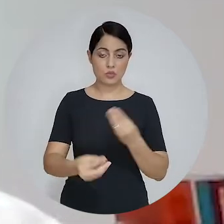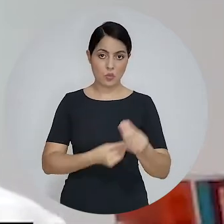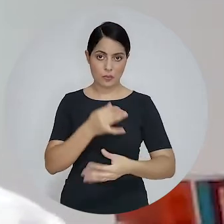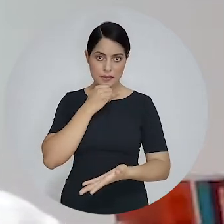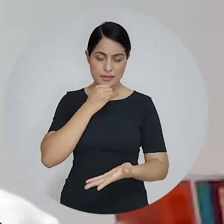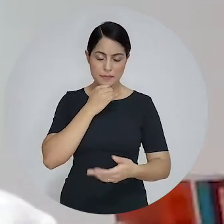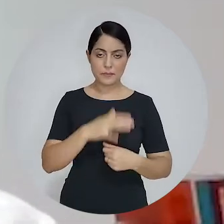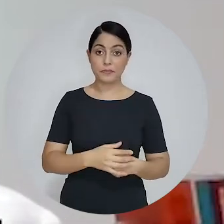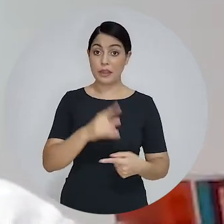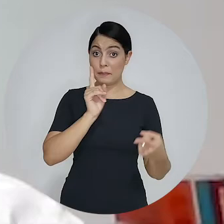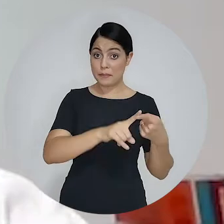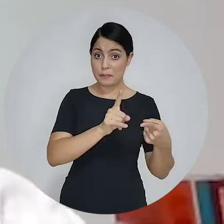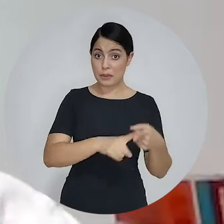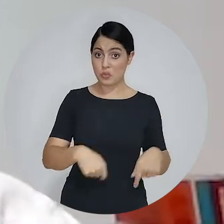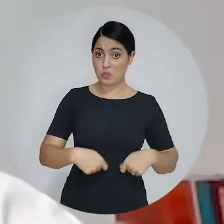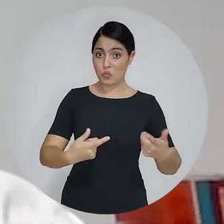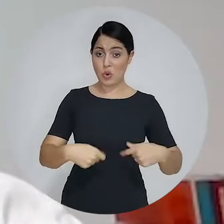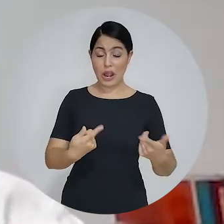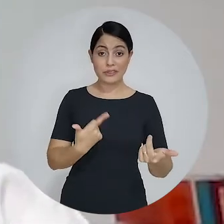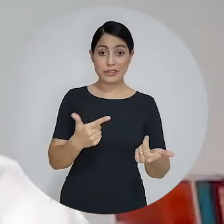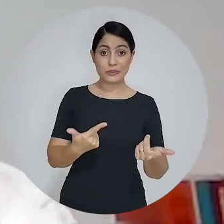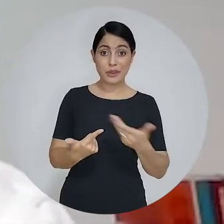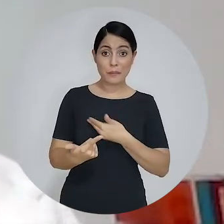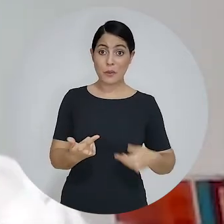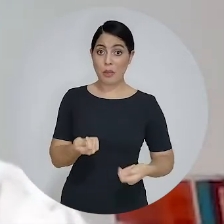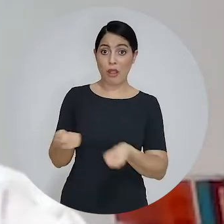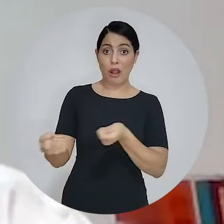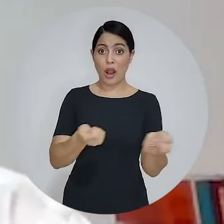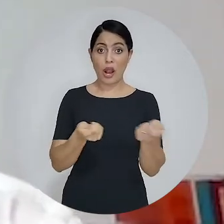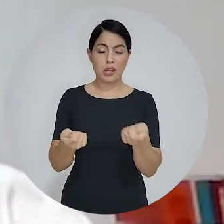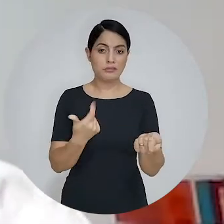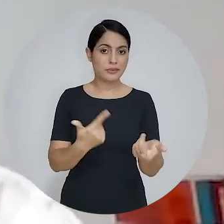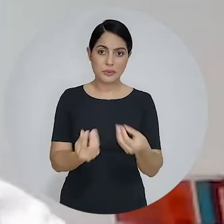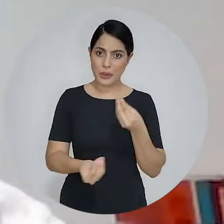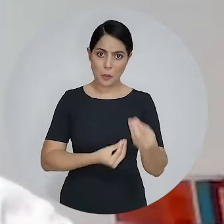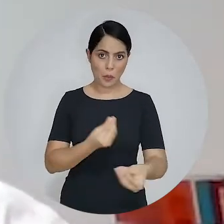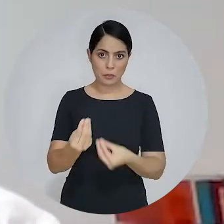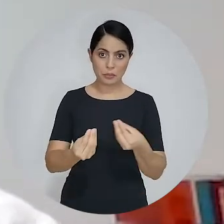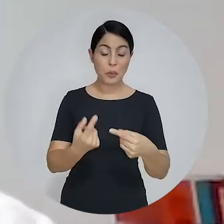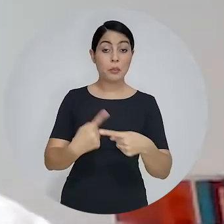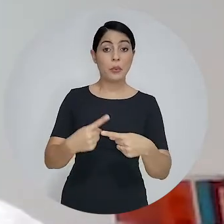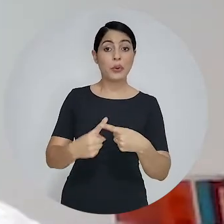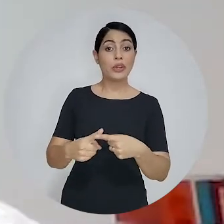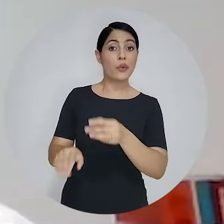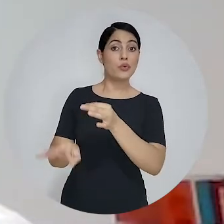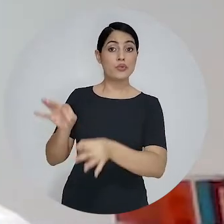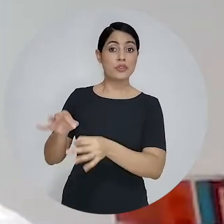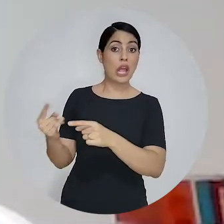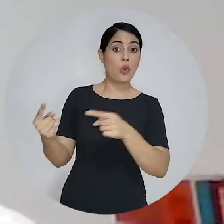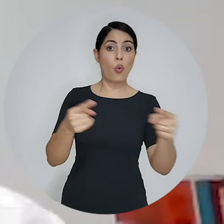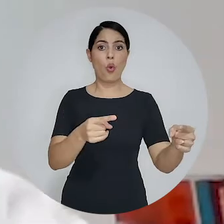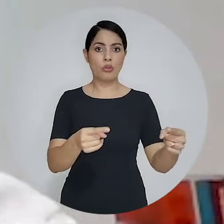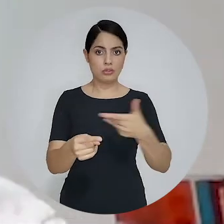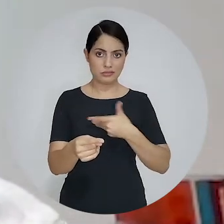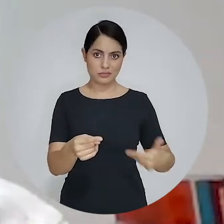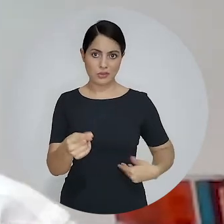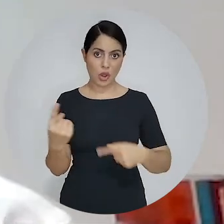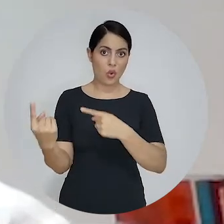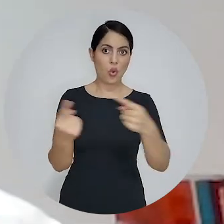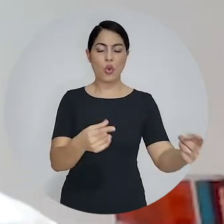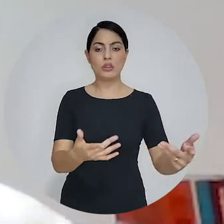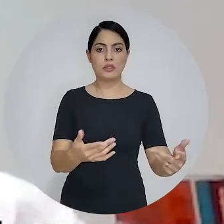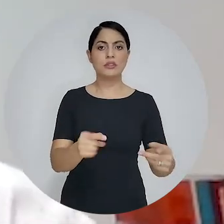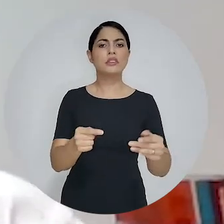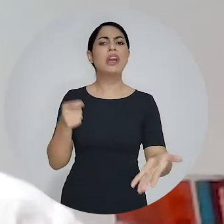uma despesa, primeiro, que não é controlável pelo poder público, né? Porque ela é uma condenação judicial contra